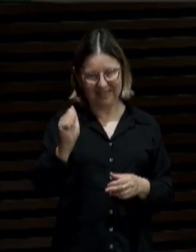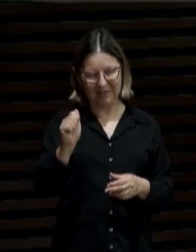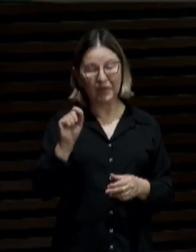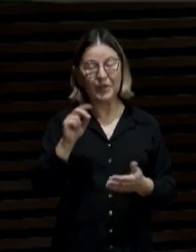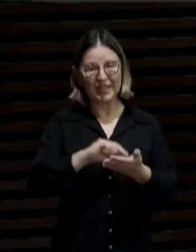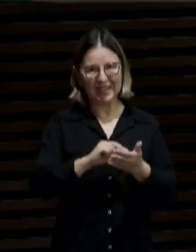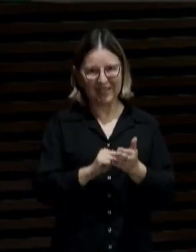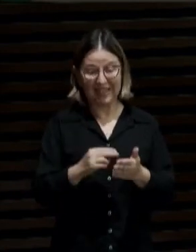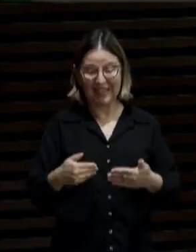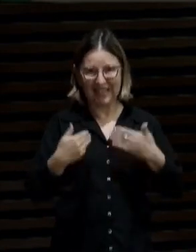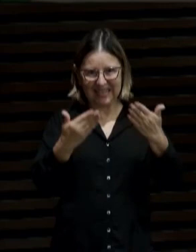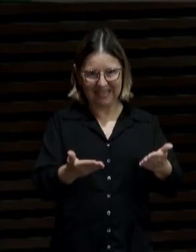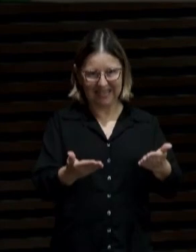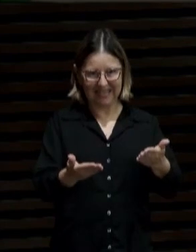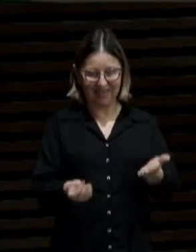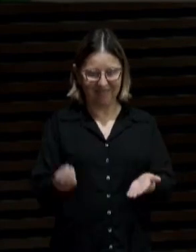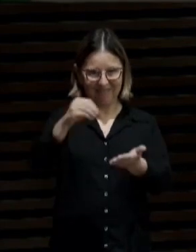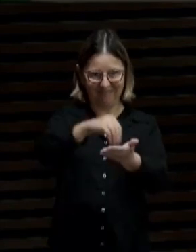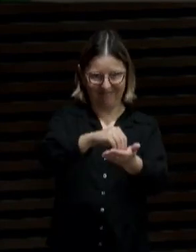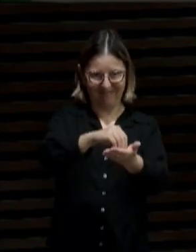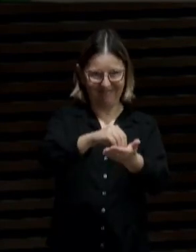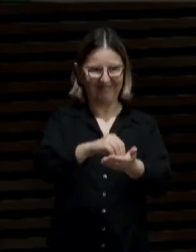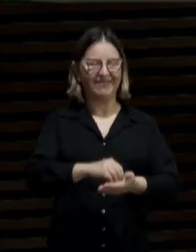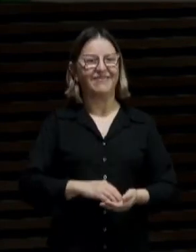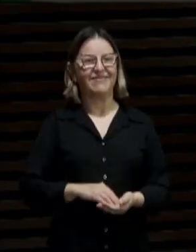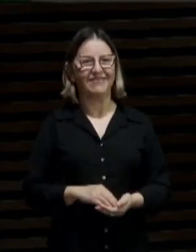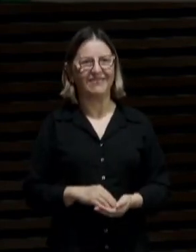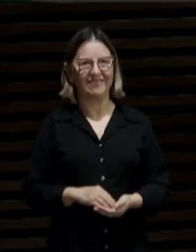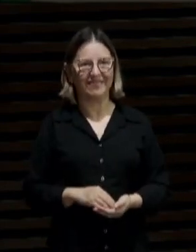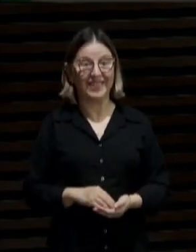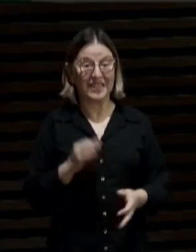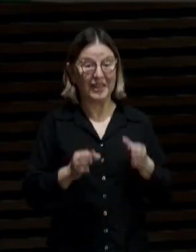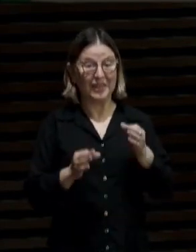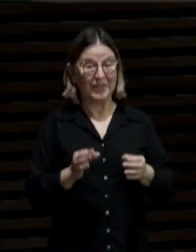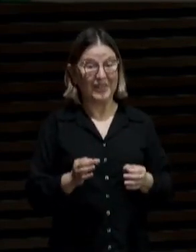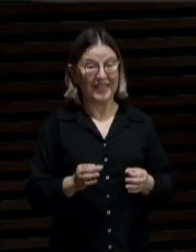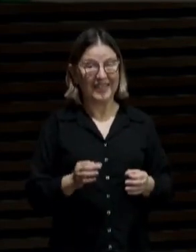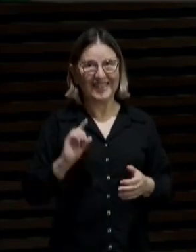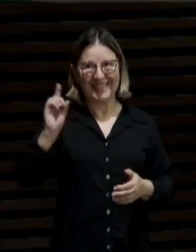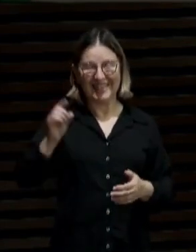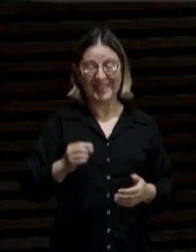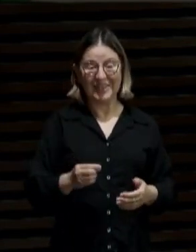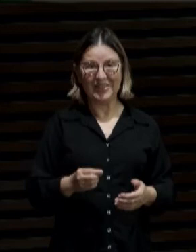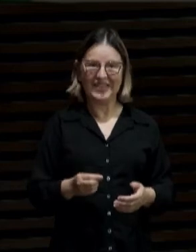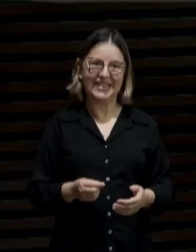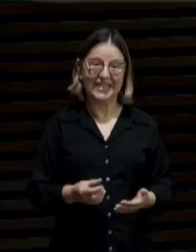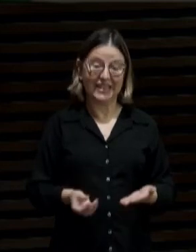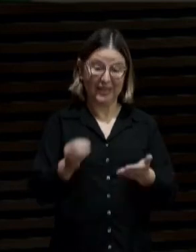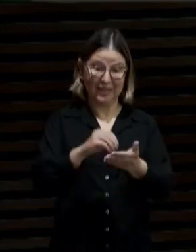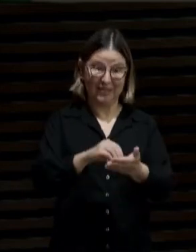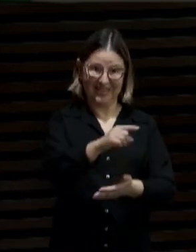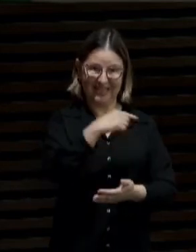você põe. E a justiça de Deus nos é imputada da mesma forma, ou do oposto em que